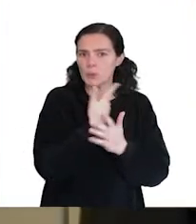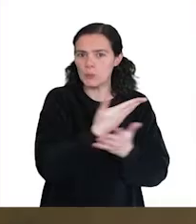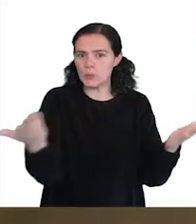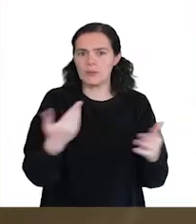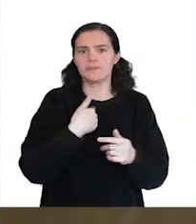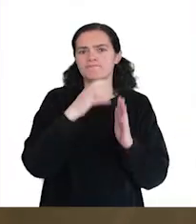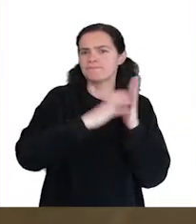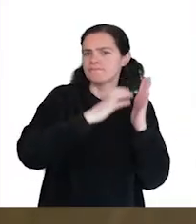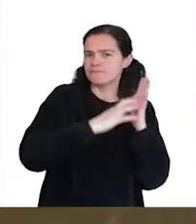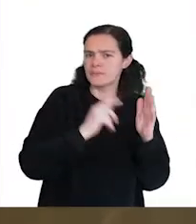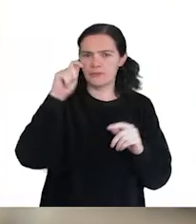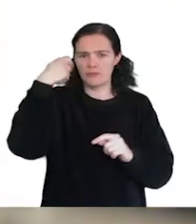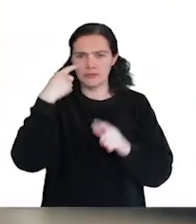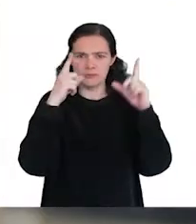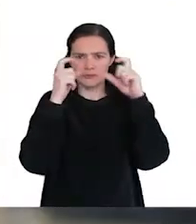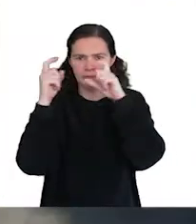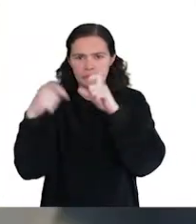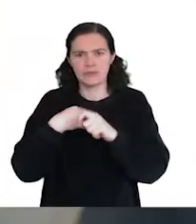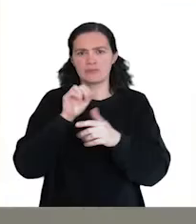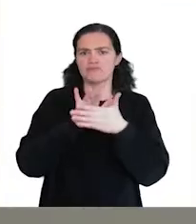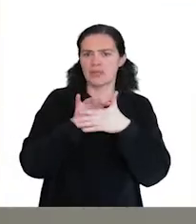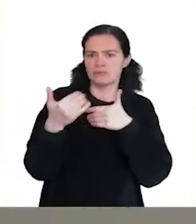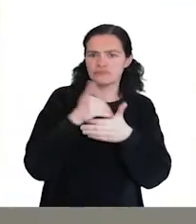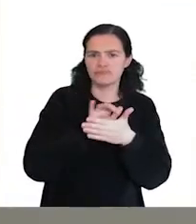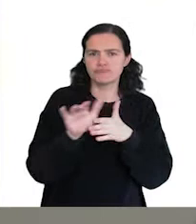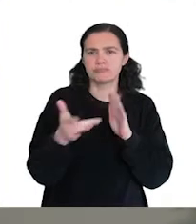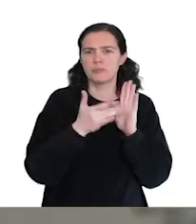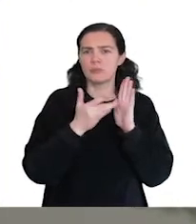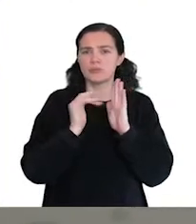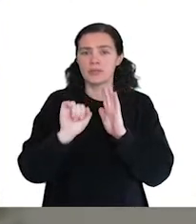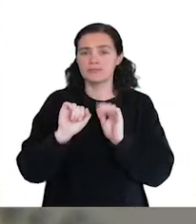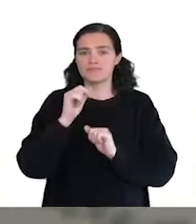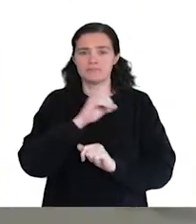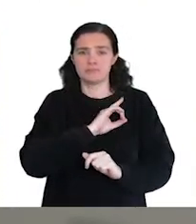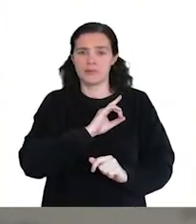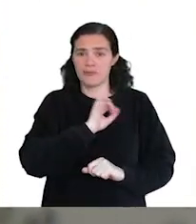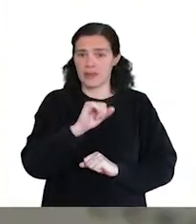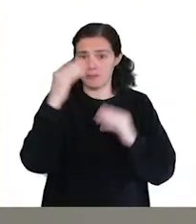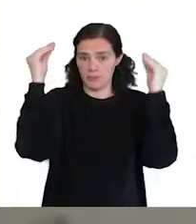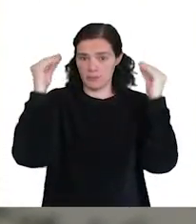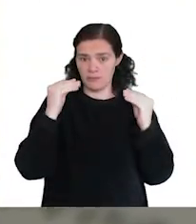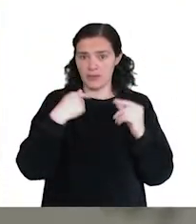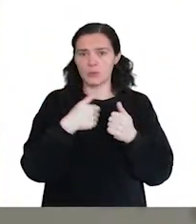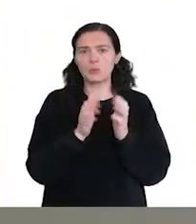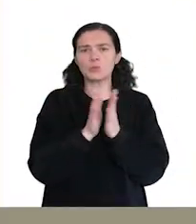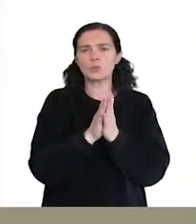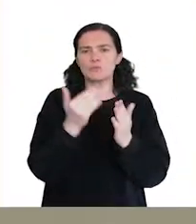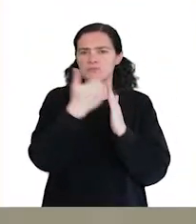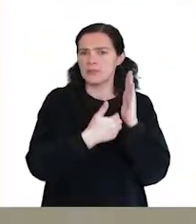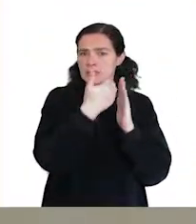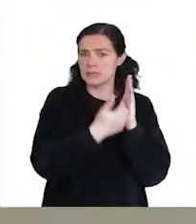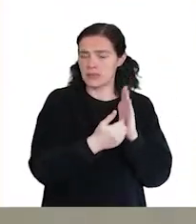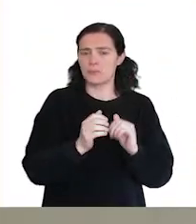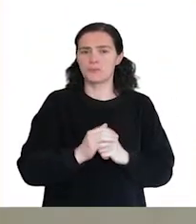documentação, desde guiões de filmes até fotografias, correspondência, toda a biblioteca pessoal de Manuel de Oliveira. Aliás, todo o núcleo